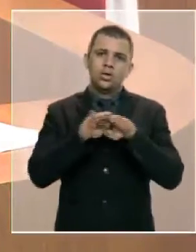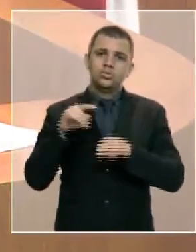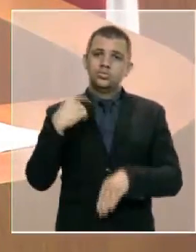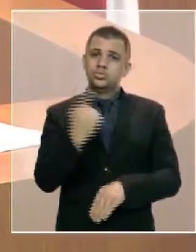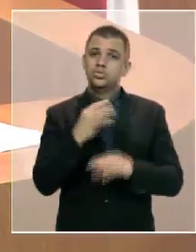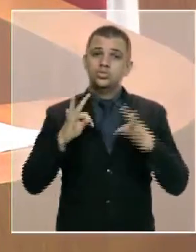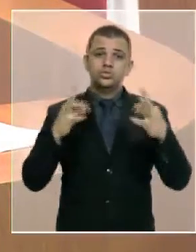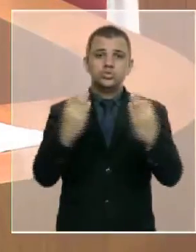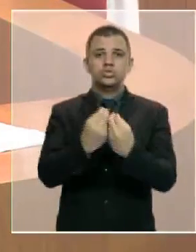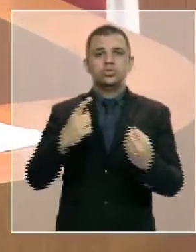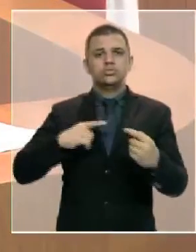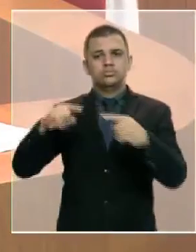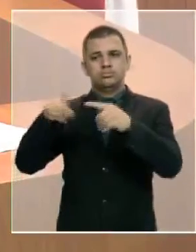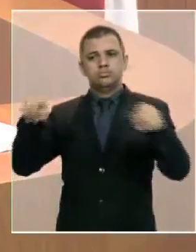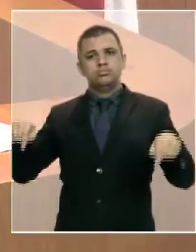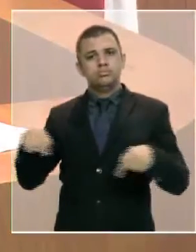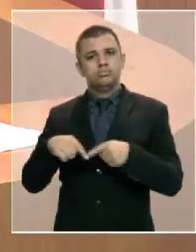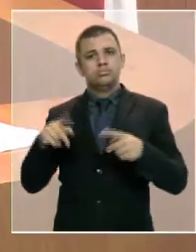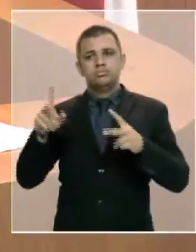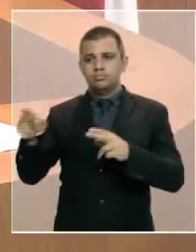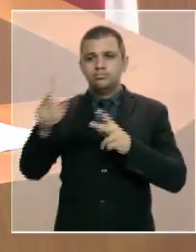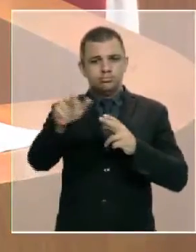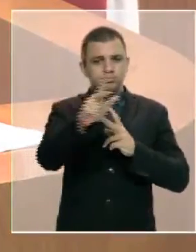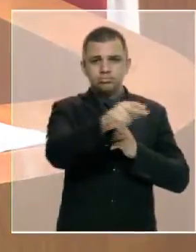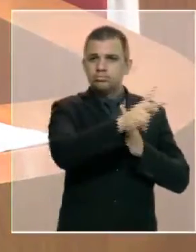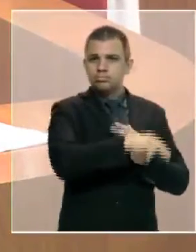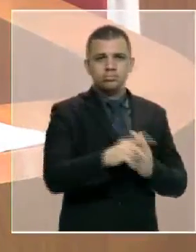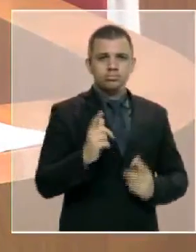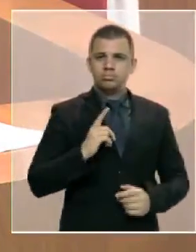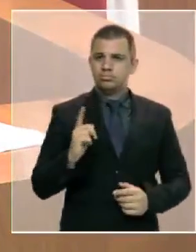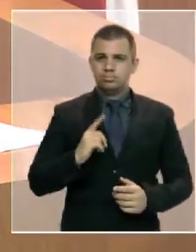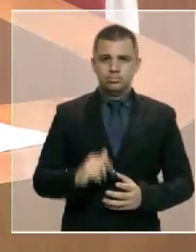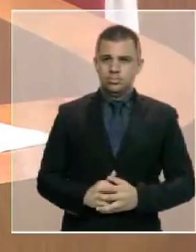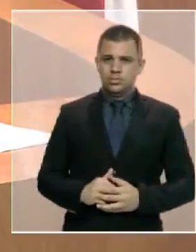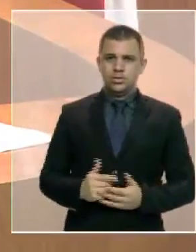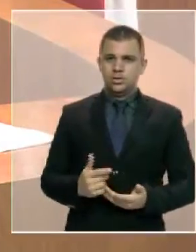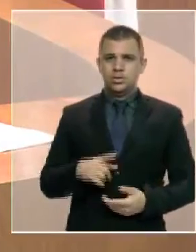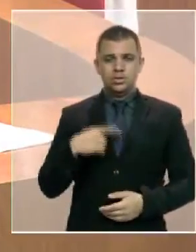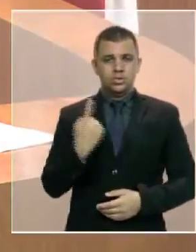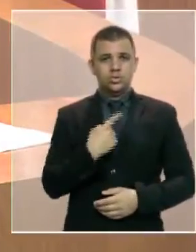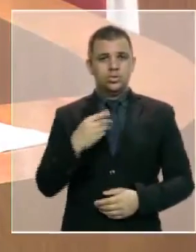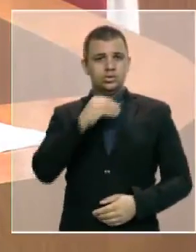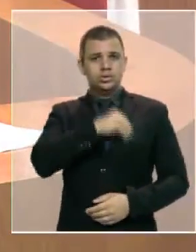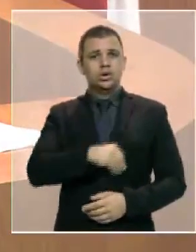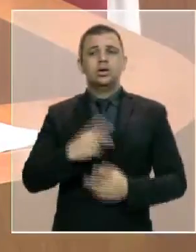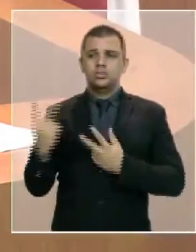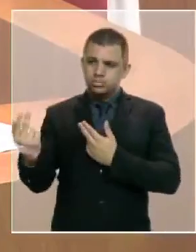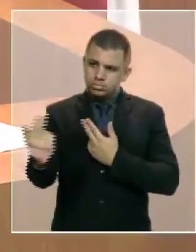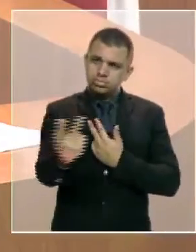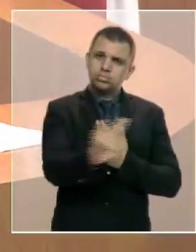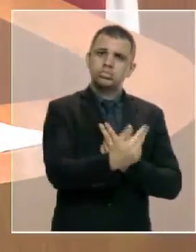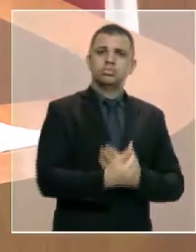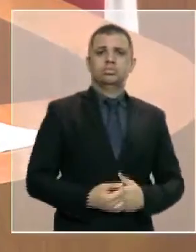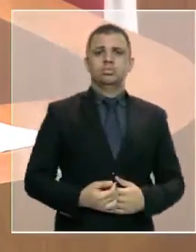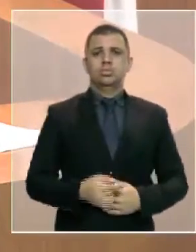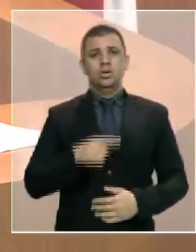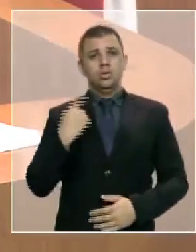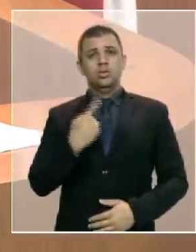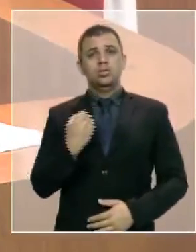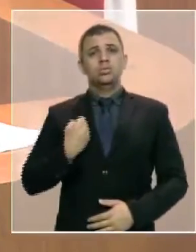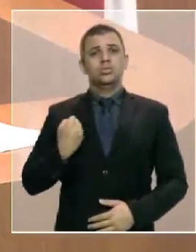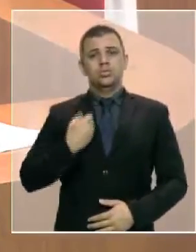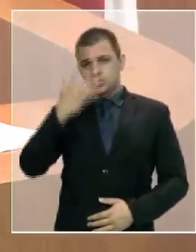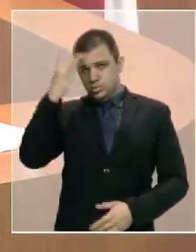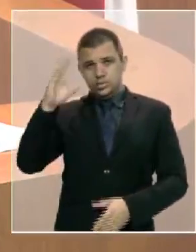espaço de gabinete, deputado Fábio Macedo. Todos nós temos o mesmo salário, todos nós temos o mesmo número de